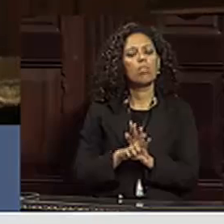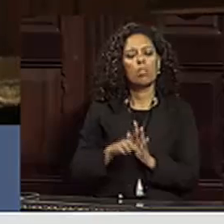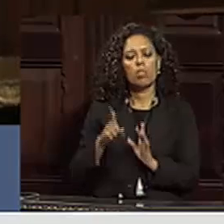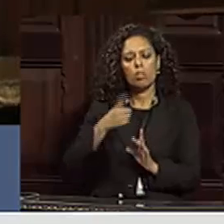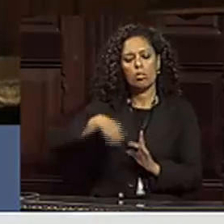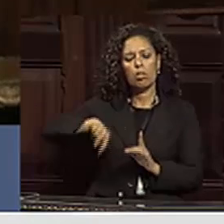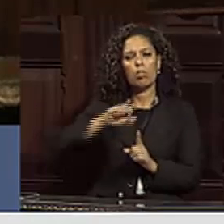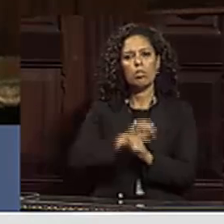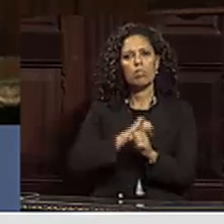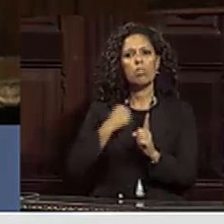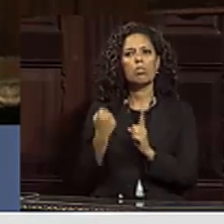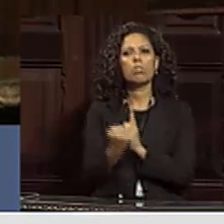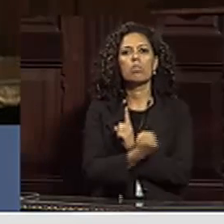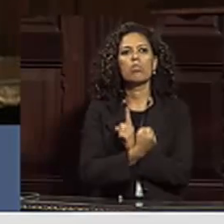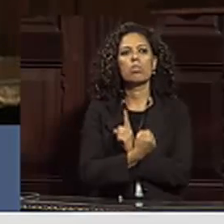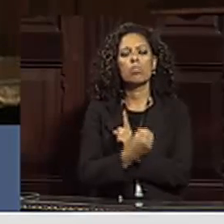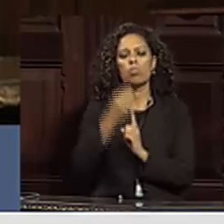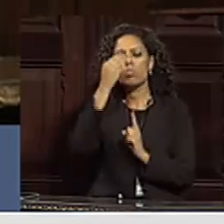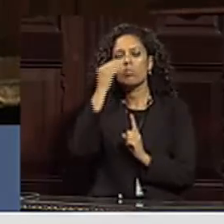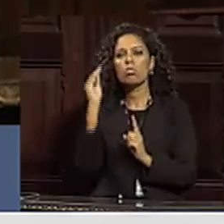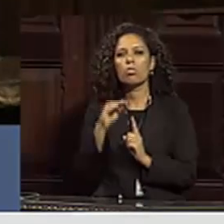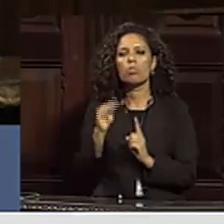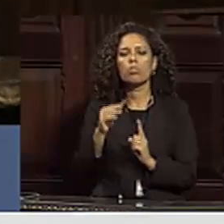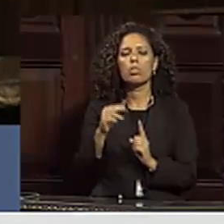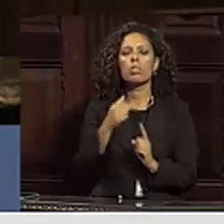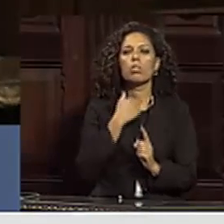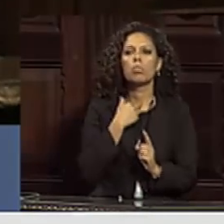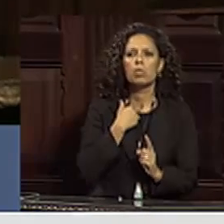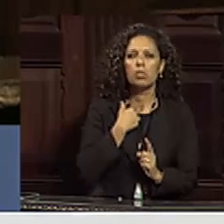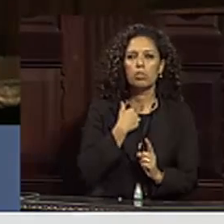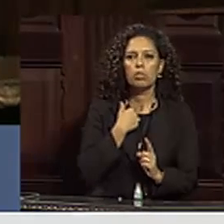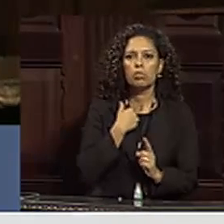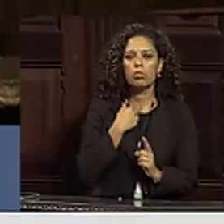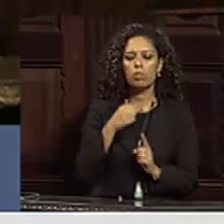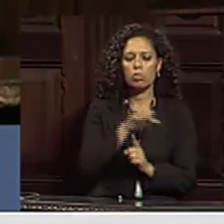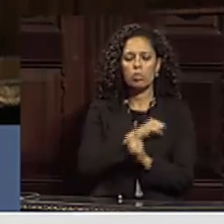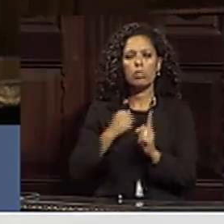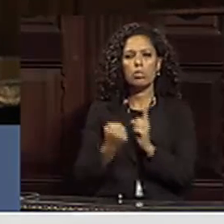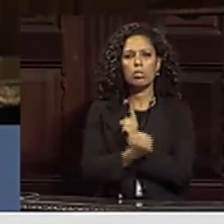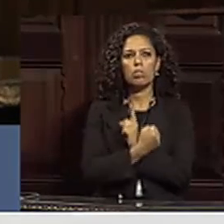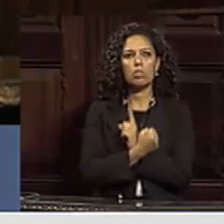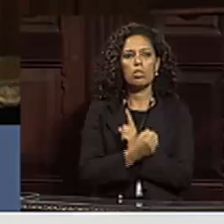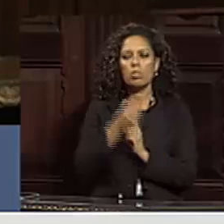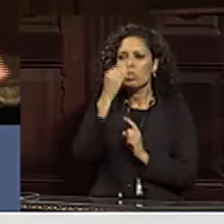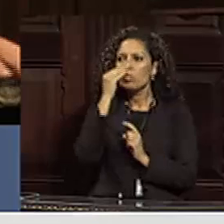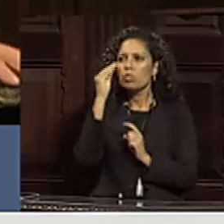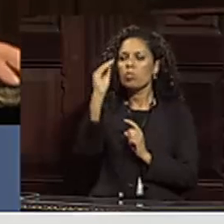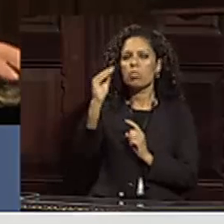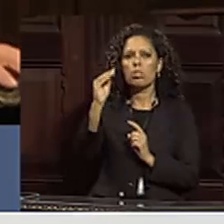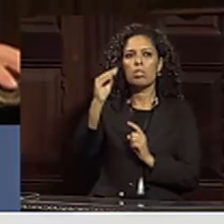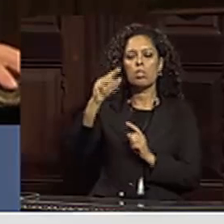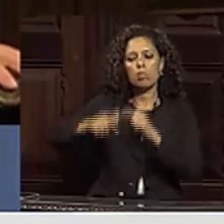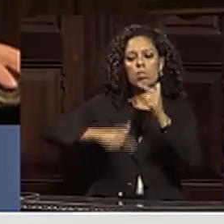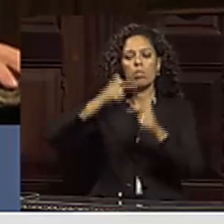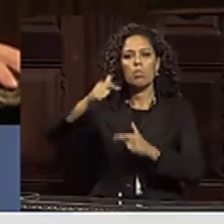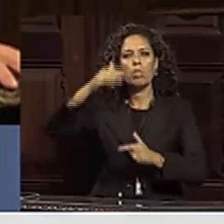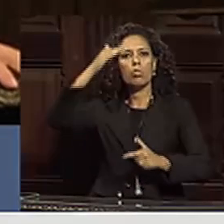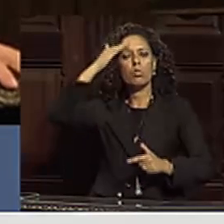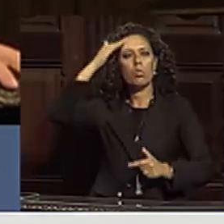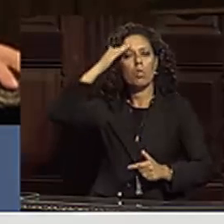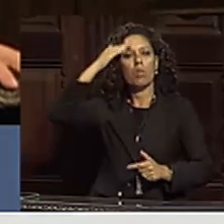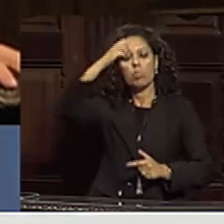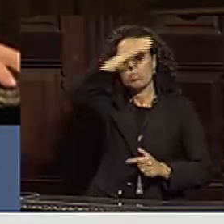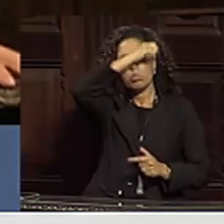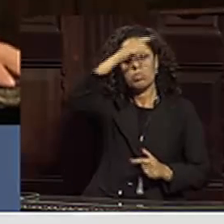sociedade não podemos ignorar o trabalho com que esses homens da Guarda Municipal